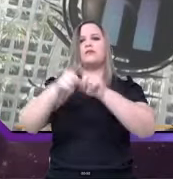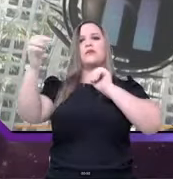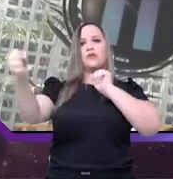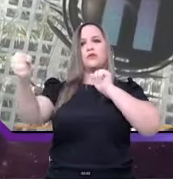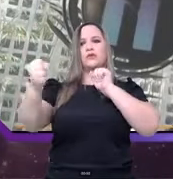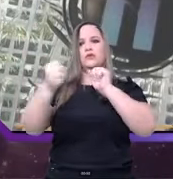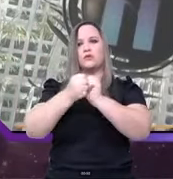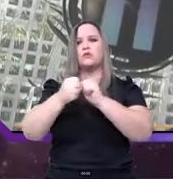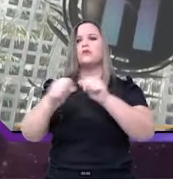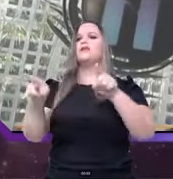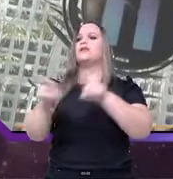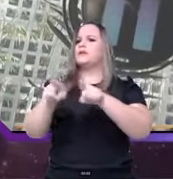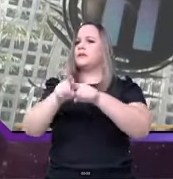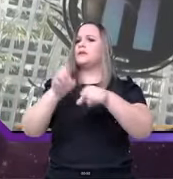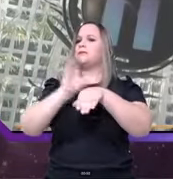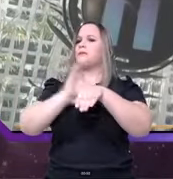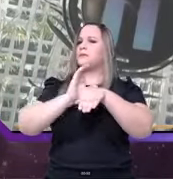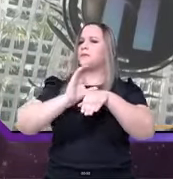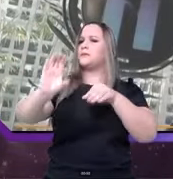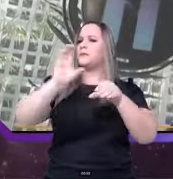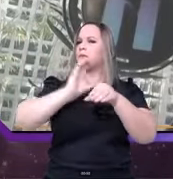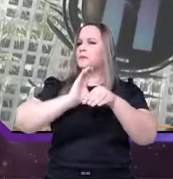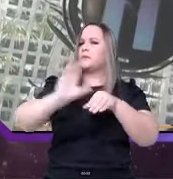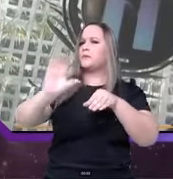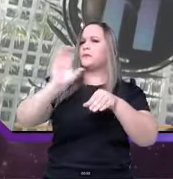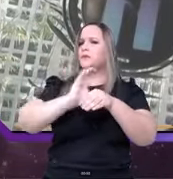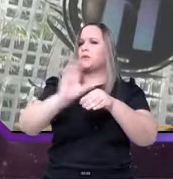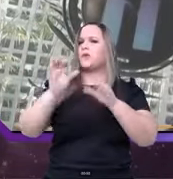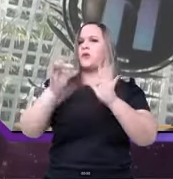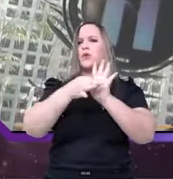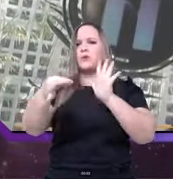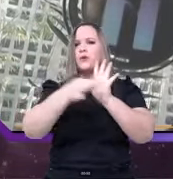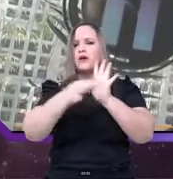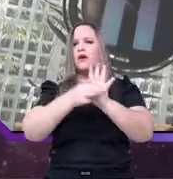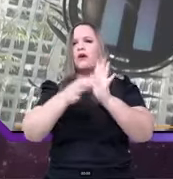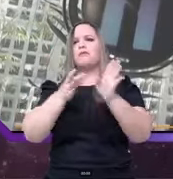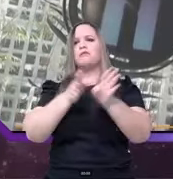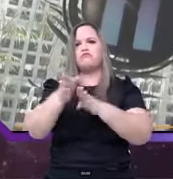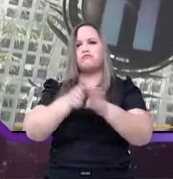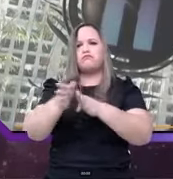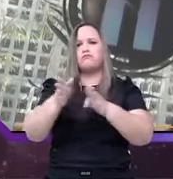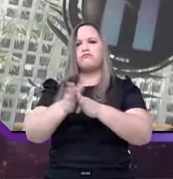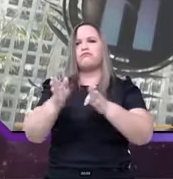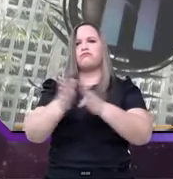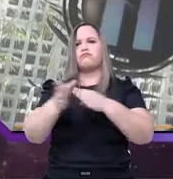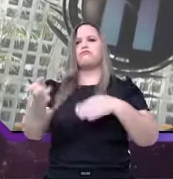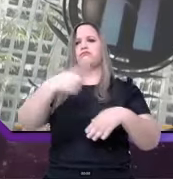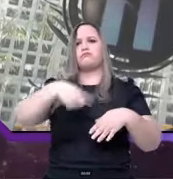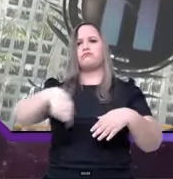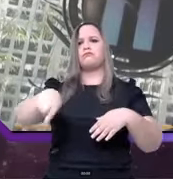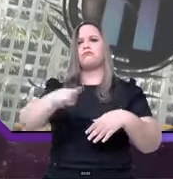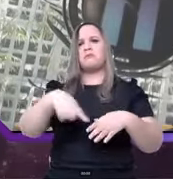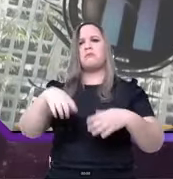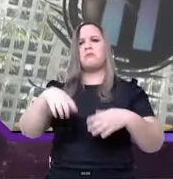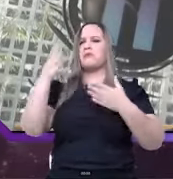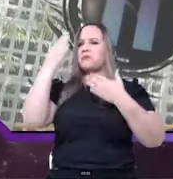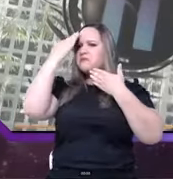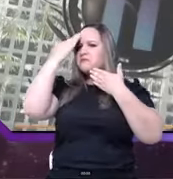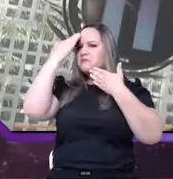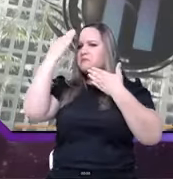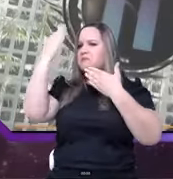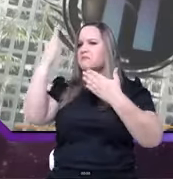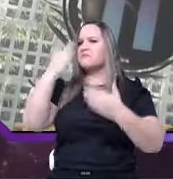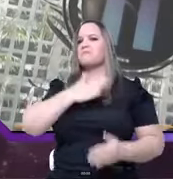encaminhando também sugestões para aprimoramento do Poder Judiciário do Estado do Mato Grosso. É uma satisfação a gente